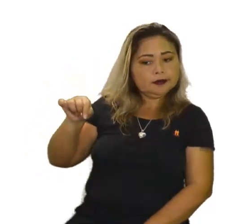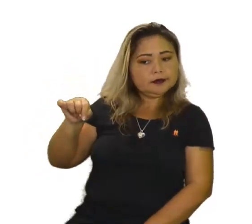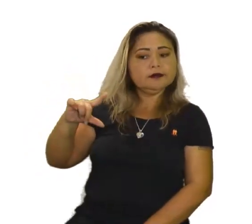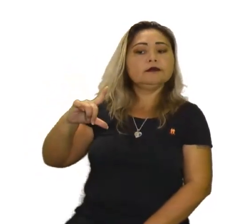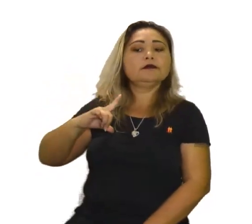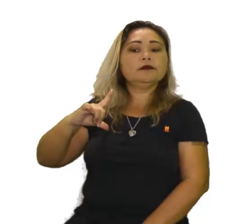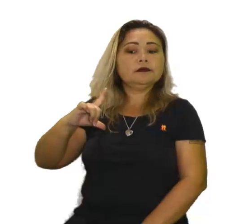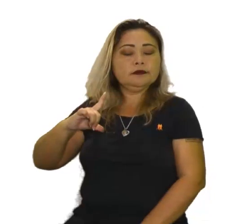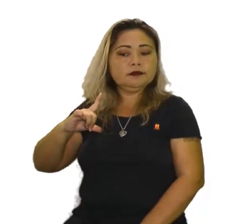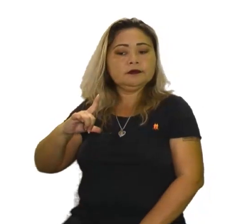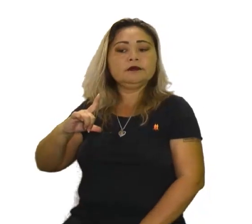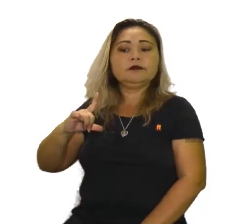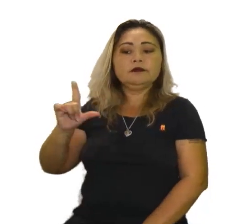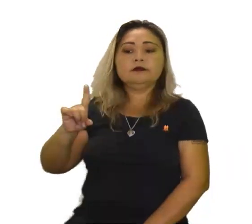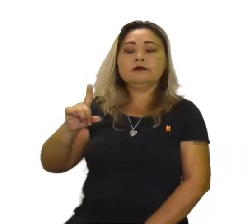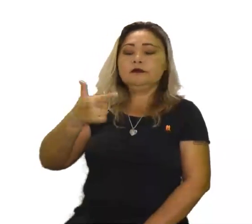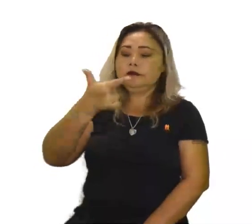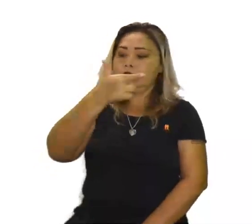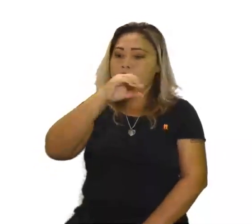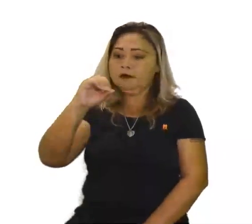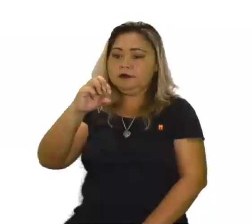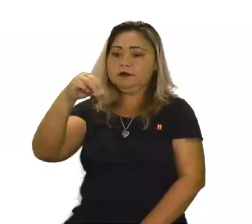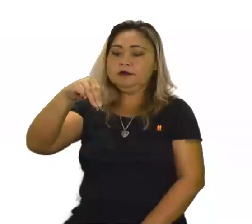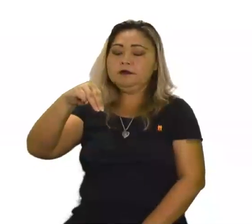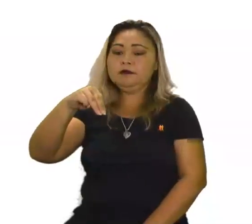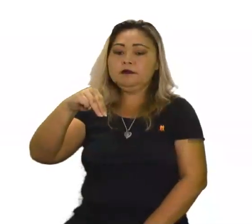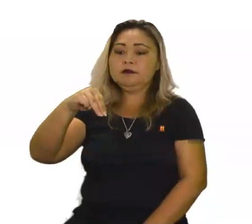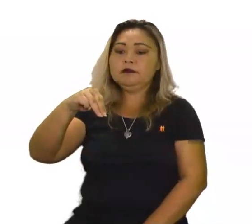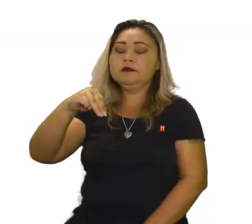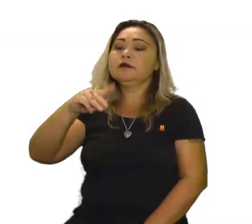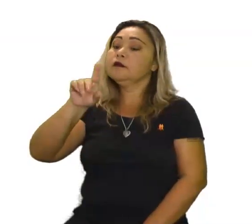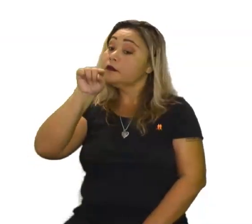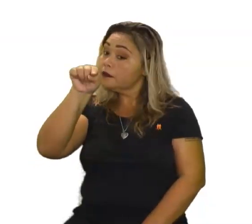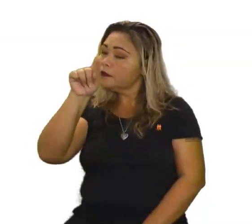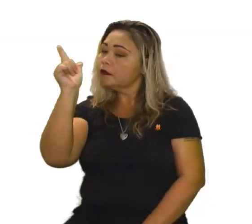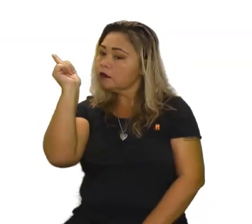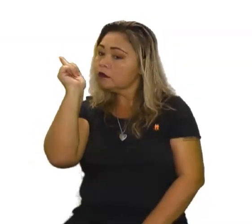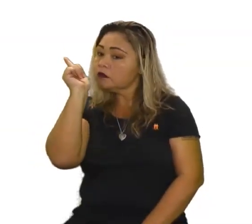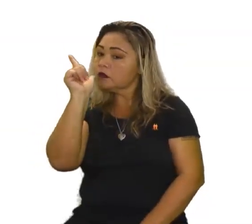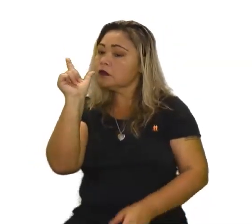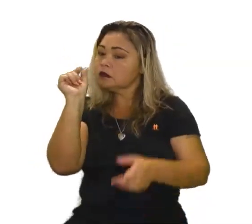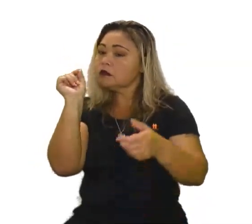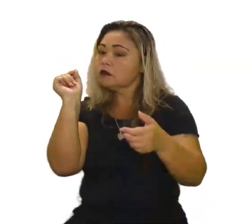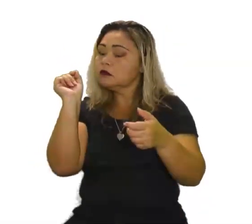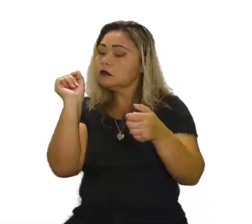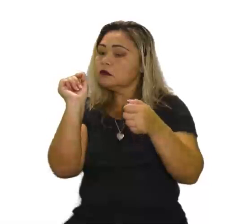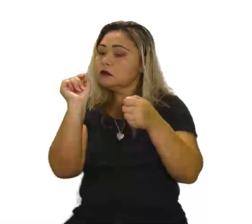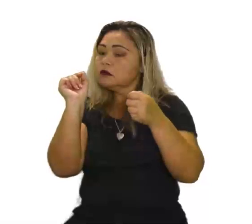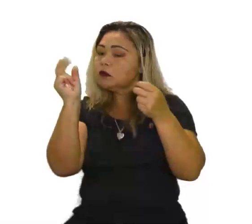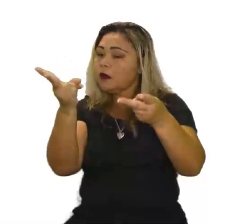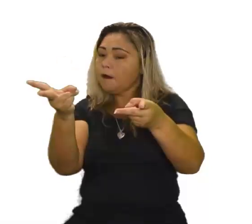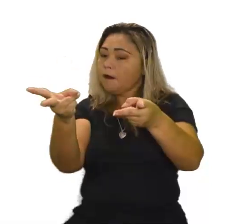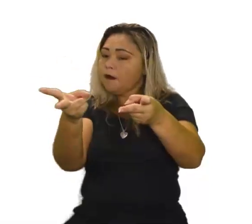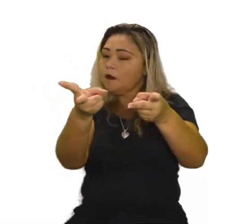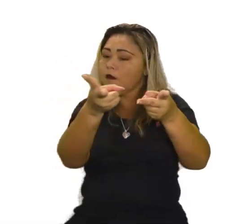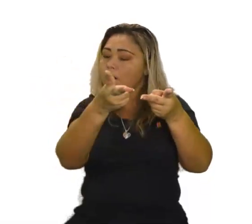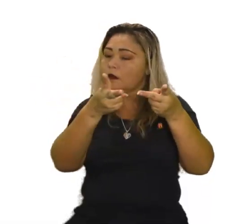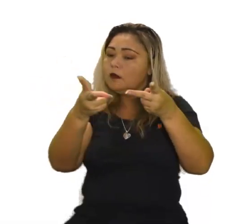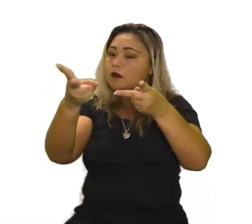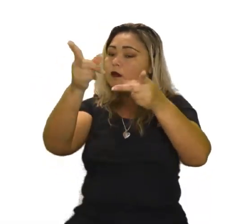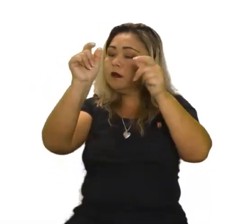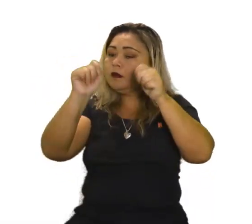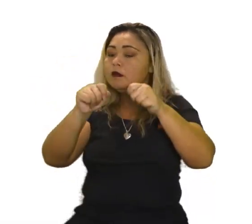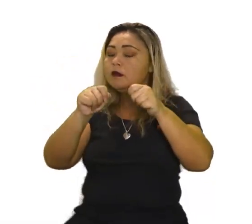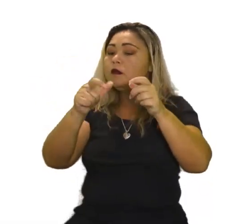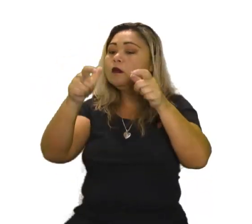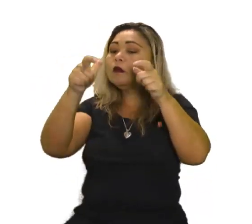que estar a esses 200 metros para você conseguir ter uma boa captação